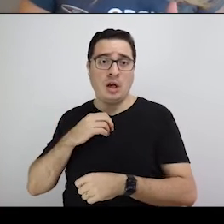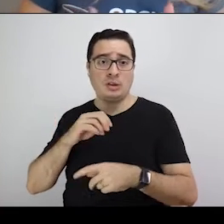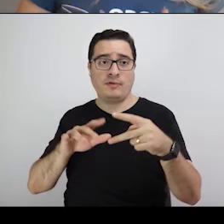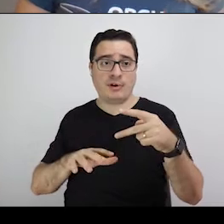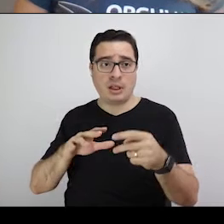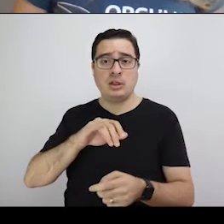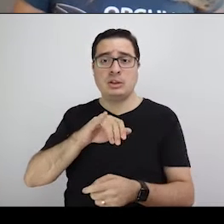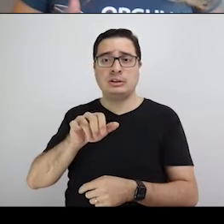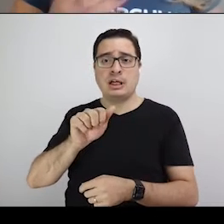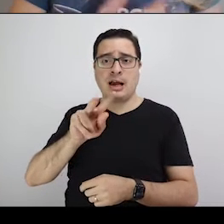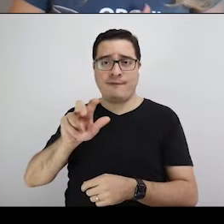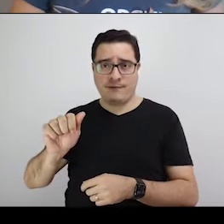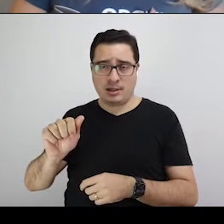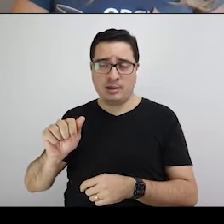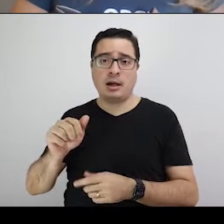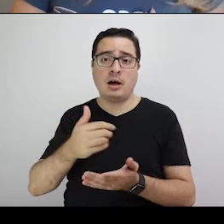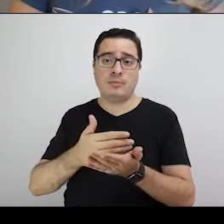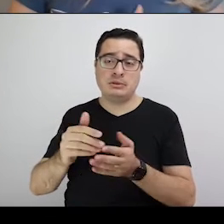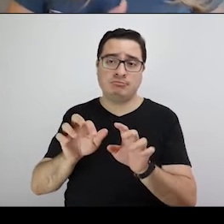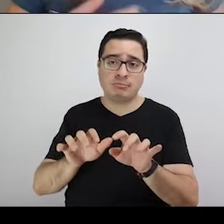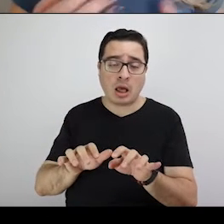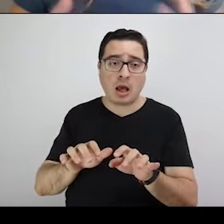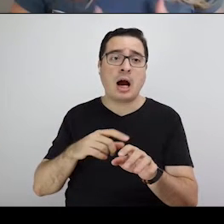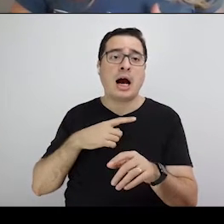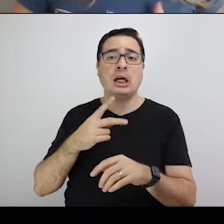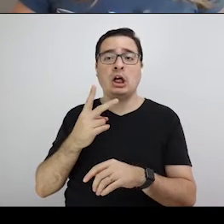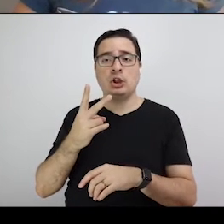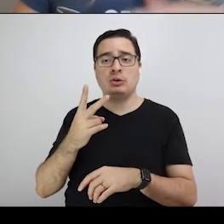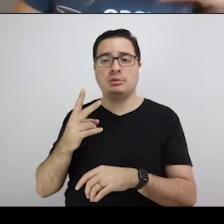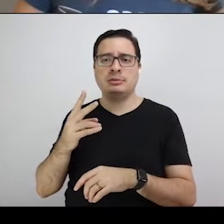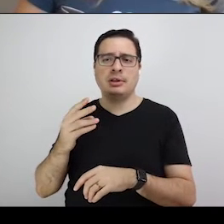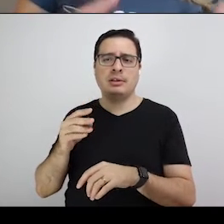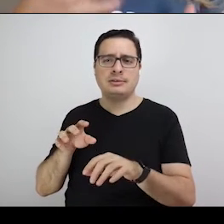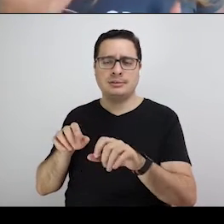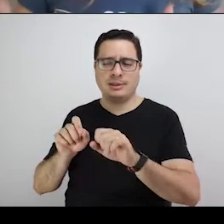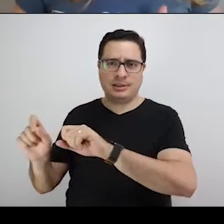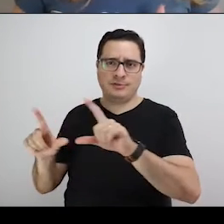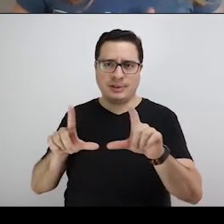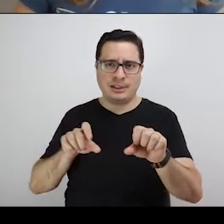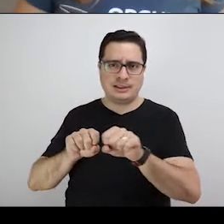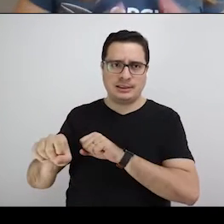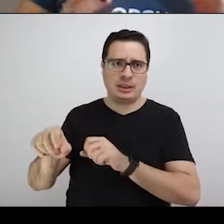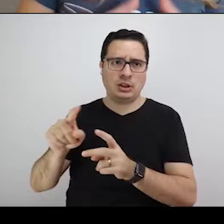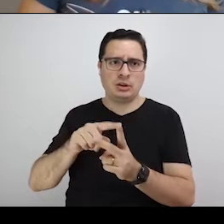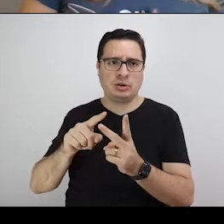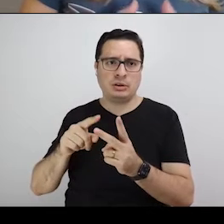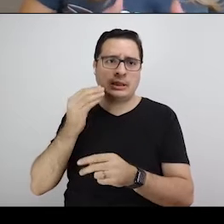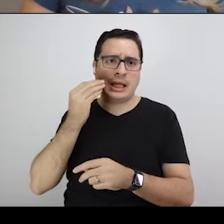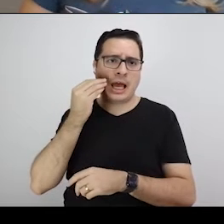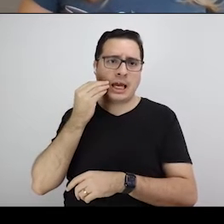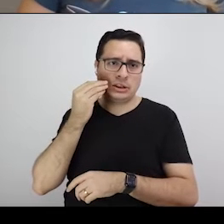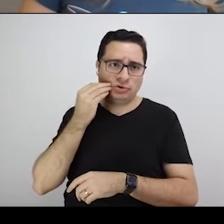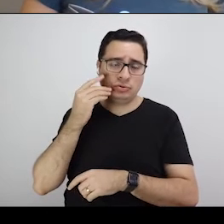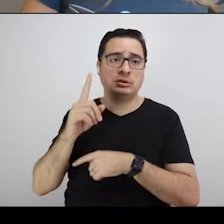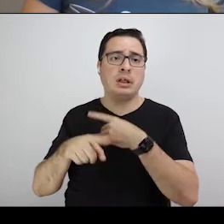muitos anos e fiz 2 certificações em testes, né, Foundation e Agile. Em 2009, me